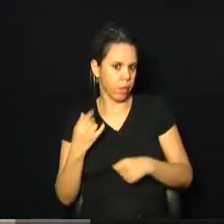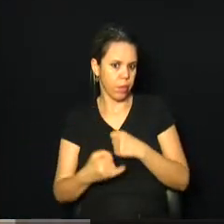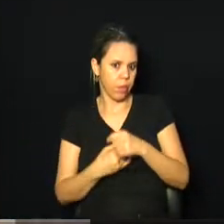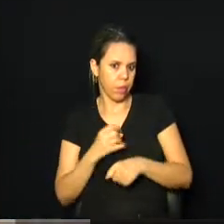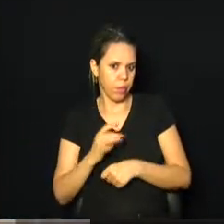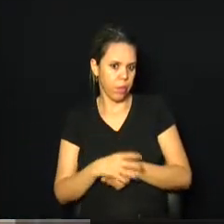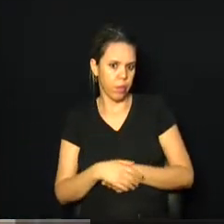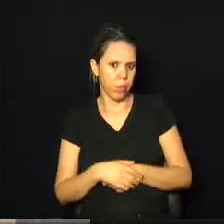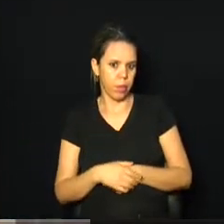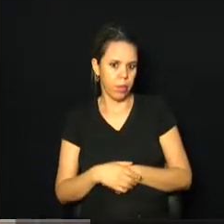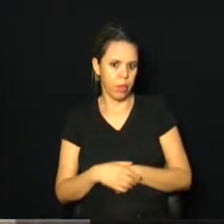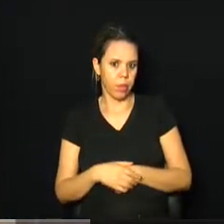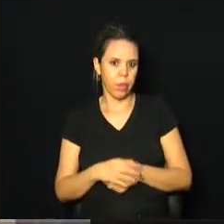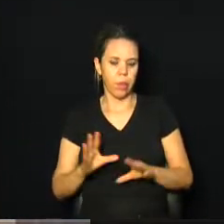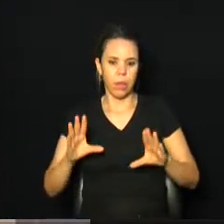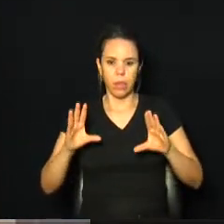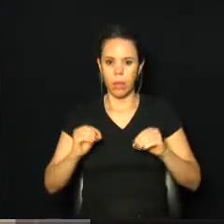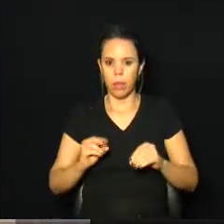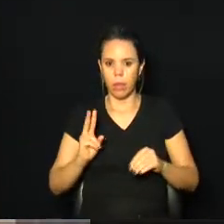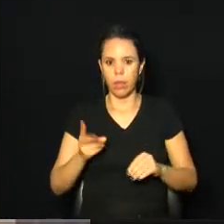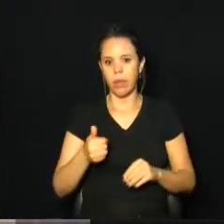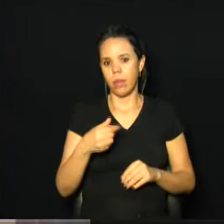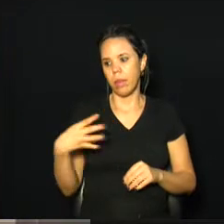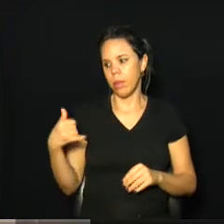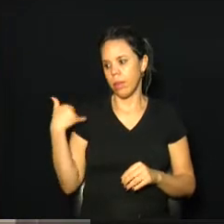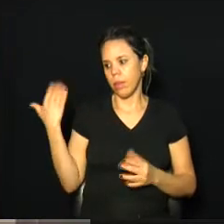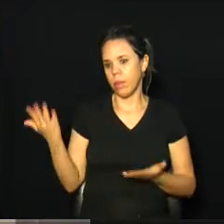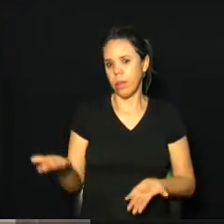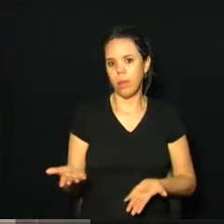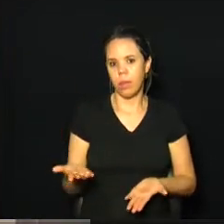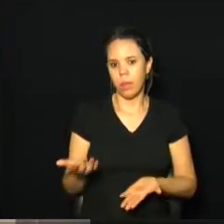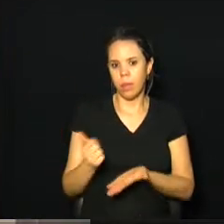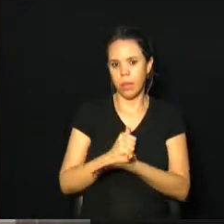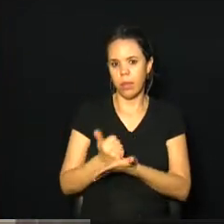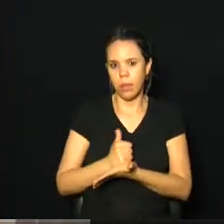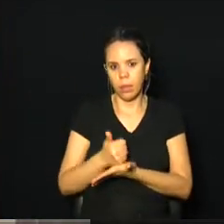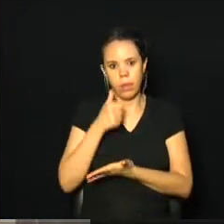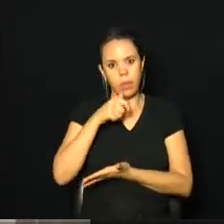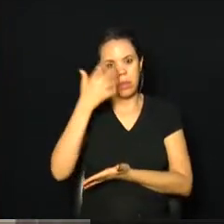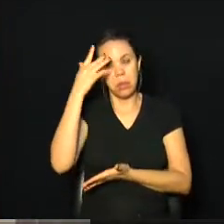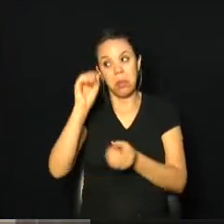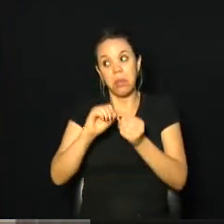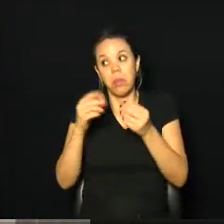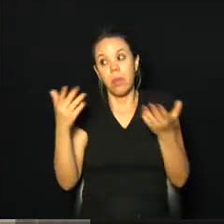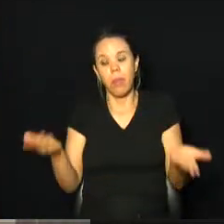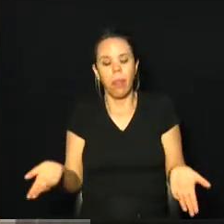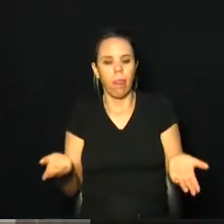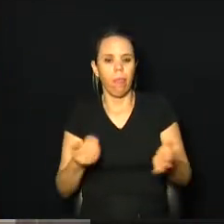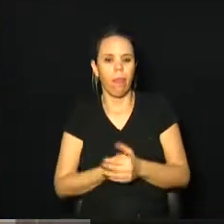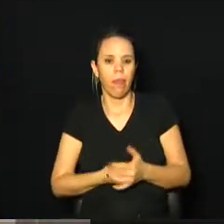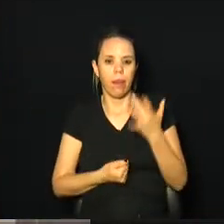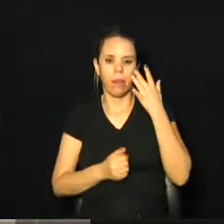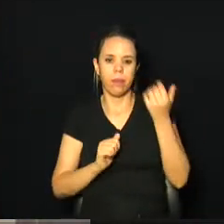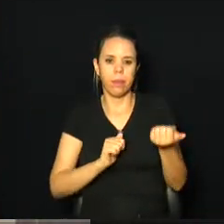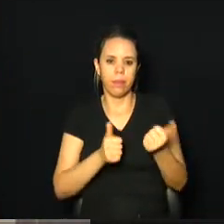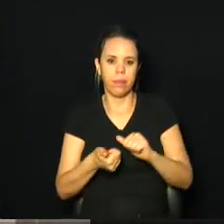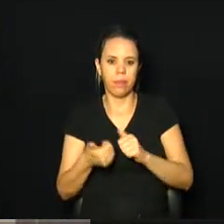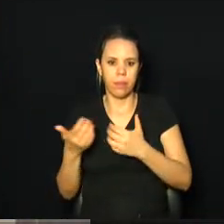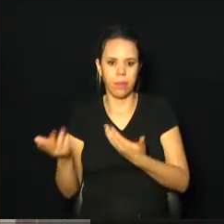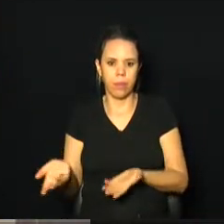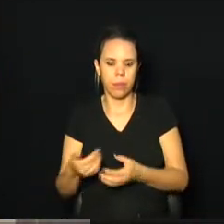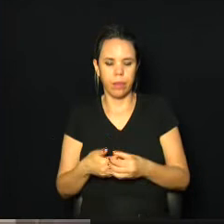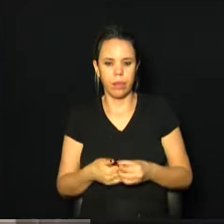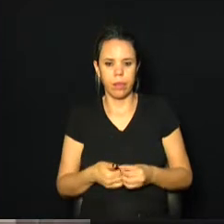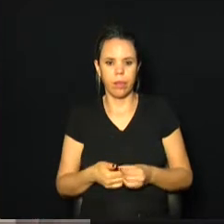O cara vira a noite inteira com 12 anos de idade jogando, minha irmã disse que não sabe o que é que faz. Então, eu acho que o esporte em si,